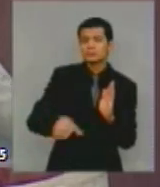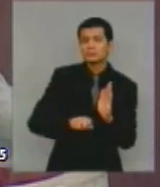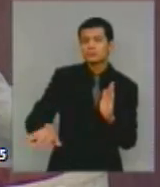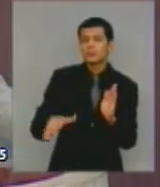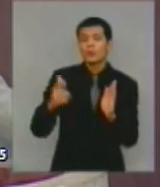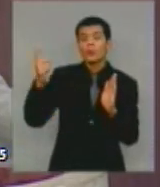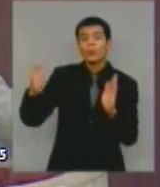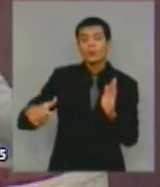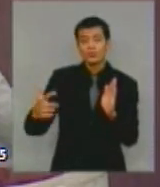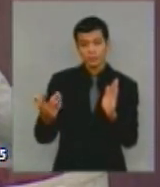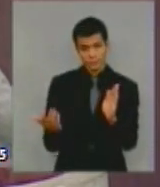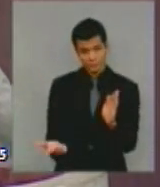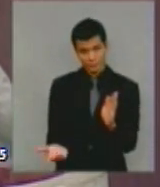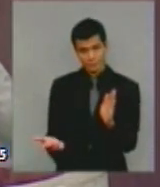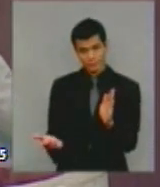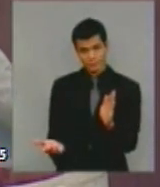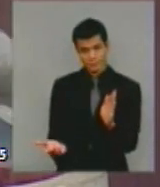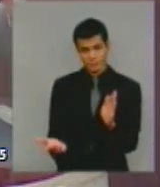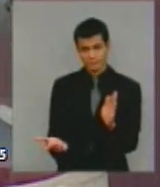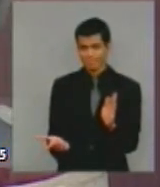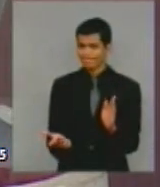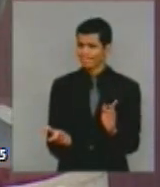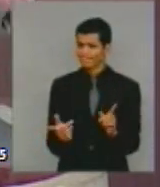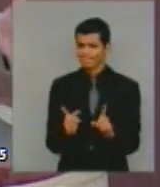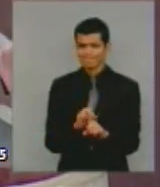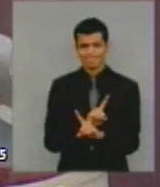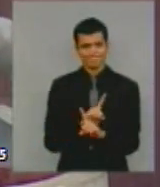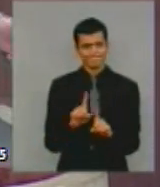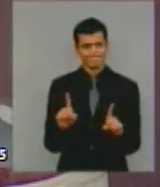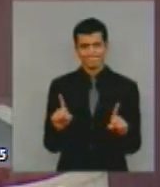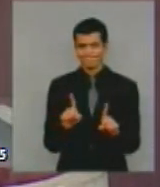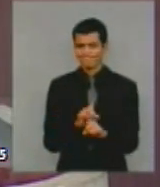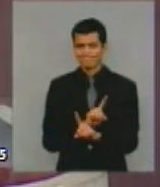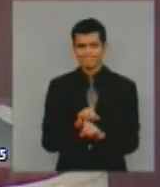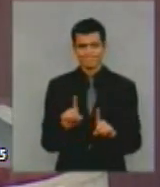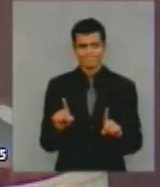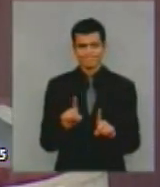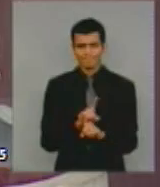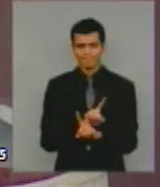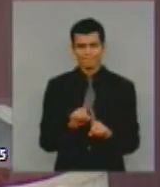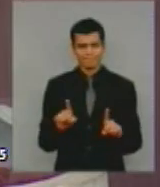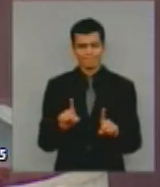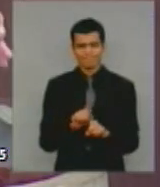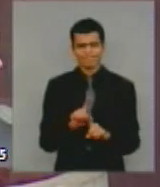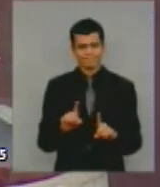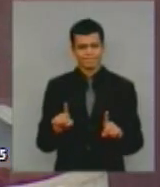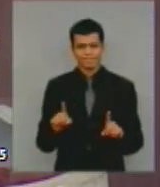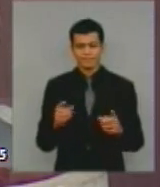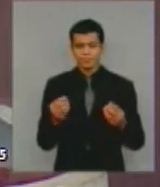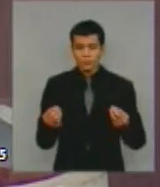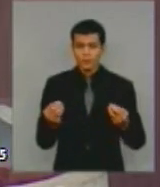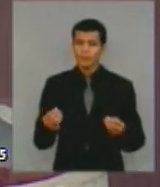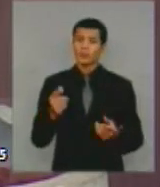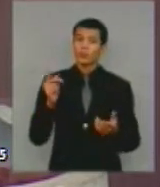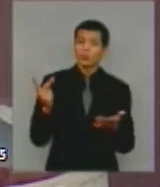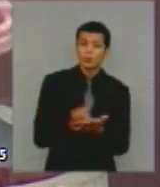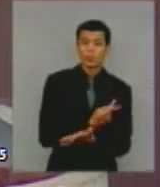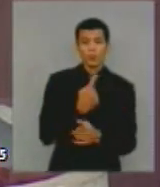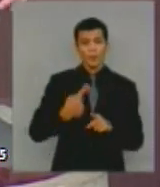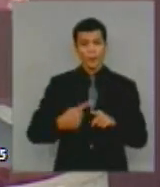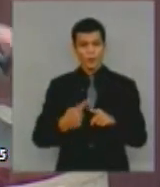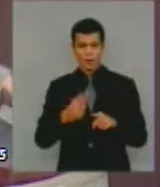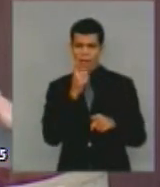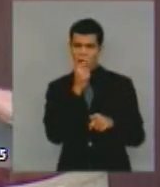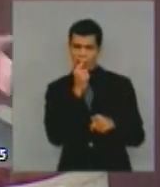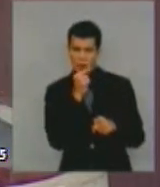Não, senhores e senhoras. Nós somos vítimas de um modelo perverso e cruel que transformou a água, que